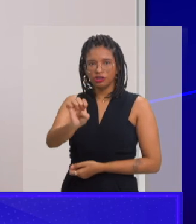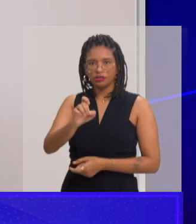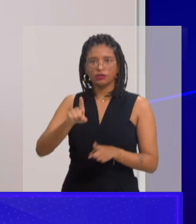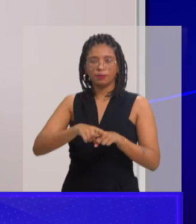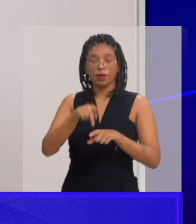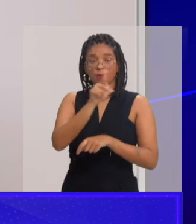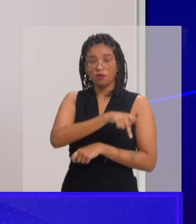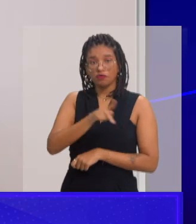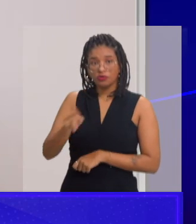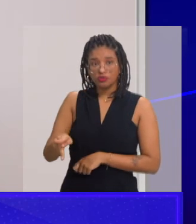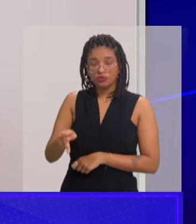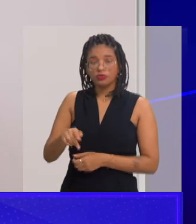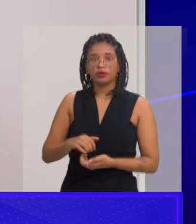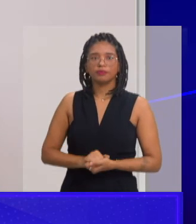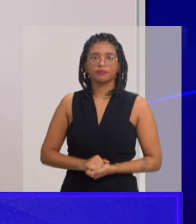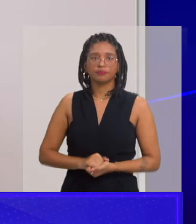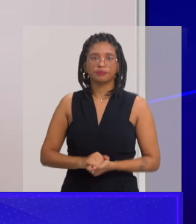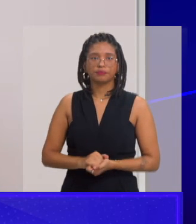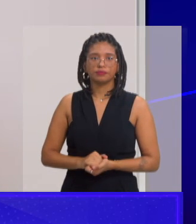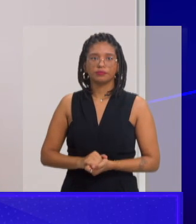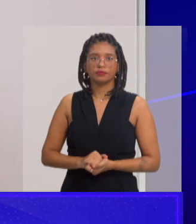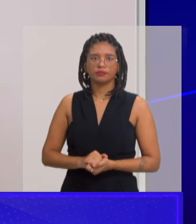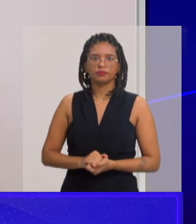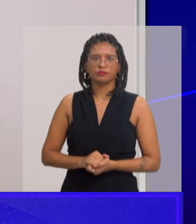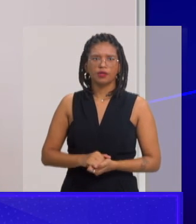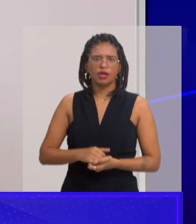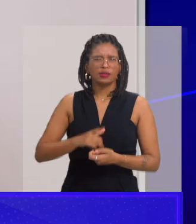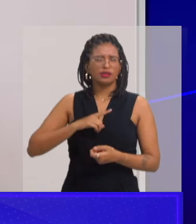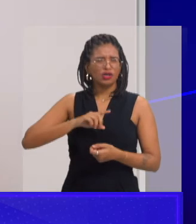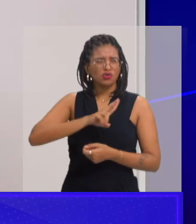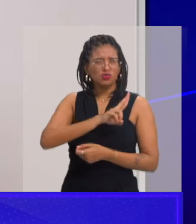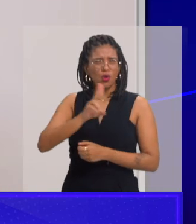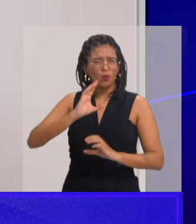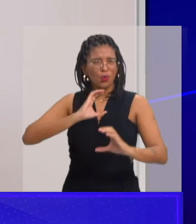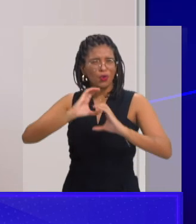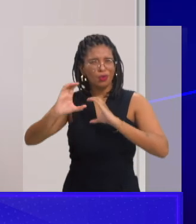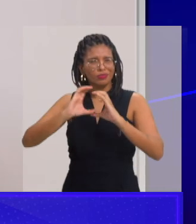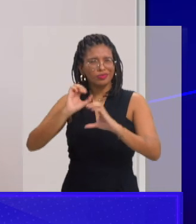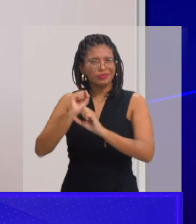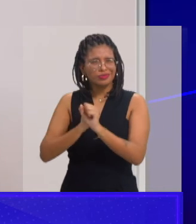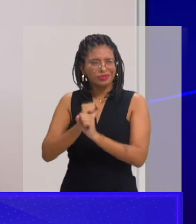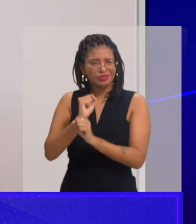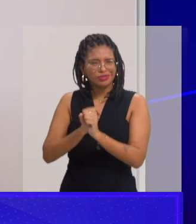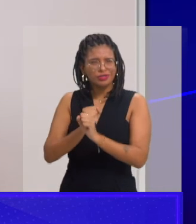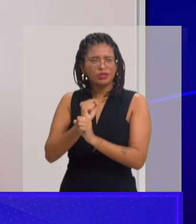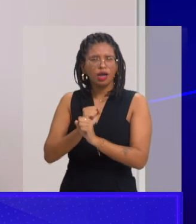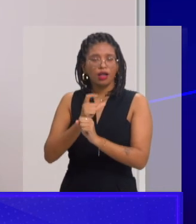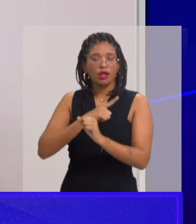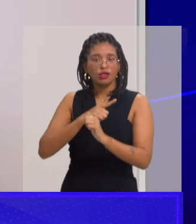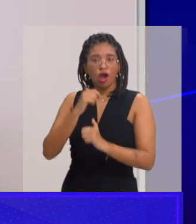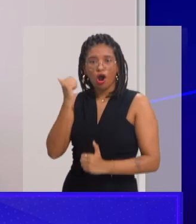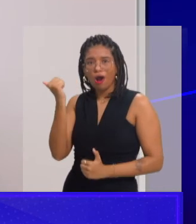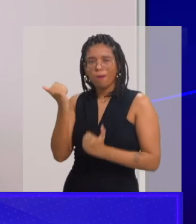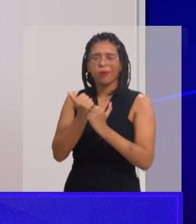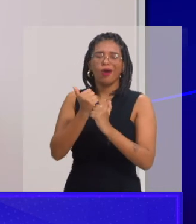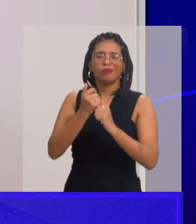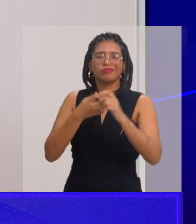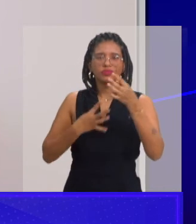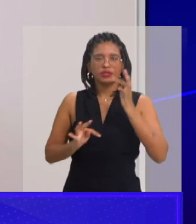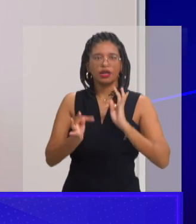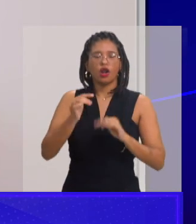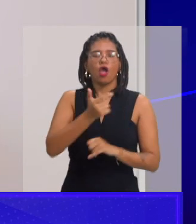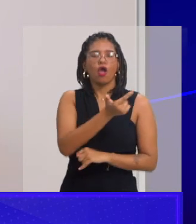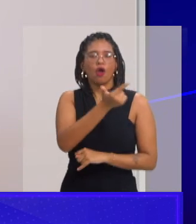quem eu já trabalhei, a que é minha orientadora. Então, assim, nomes da comunicação, tanto dentro dos suportes